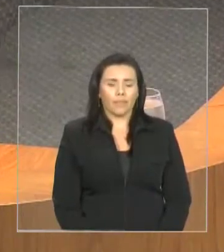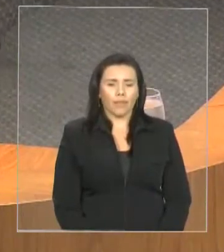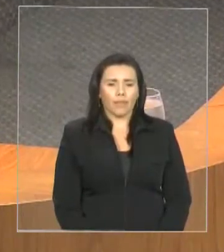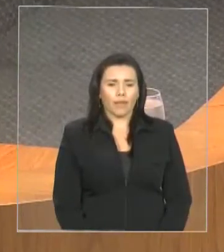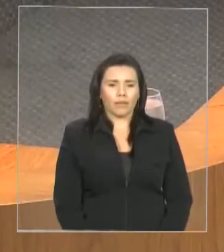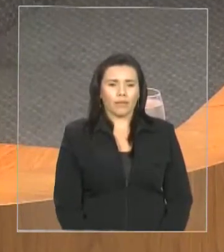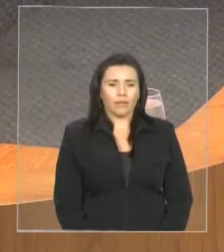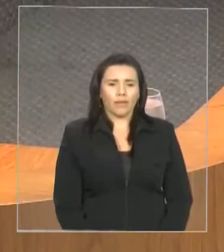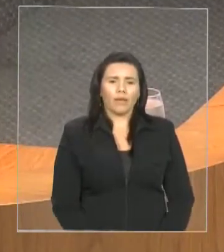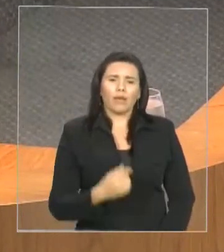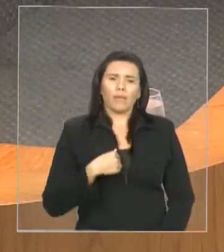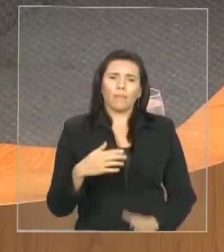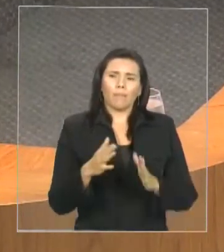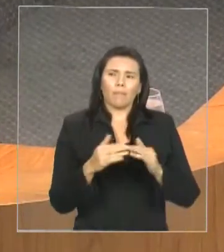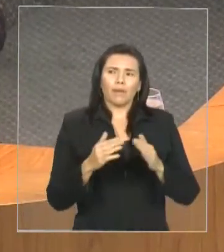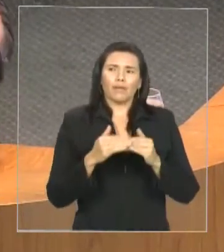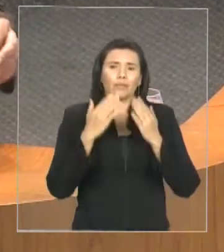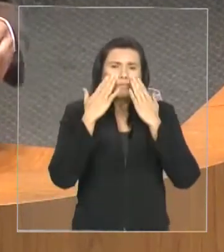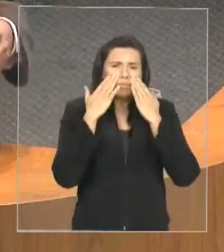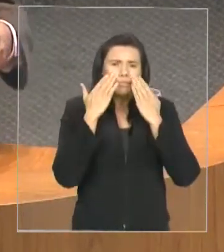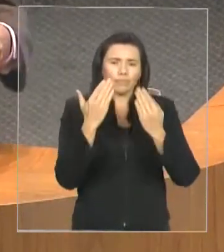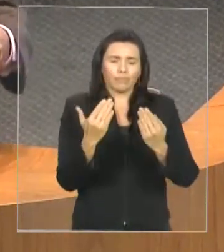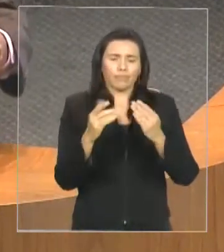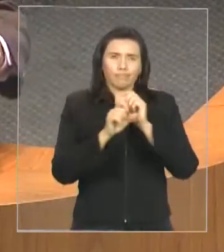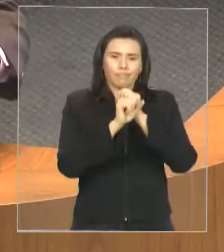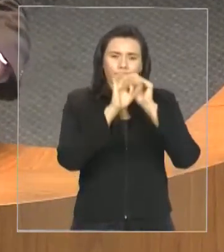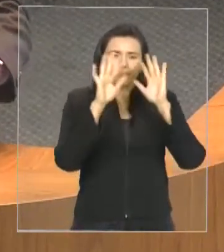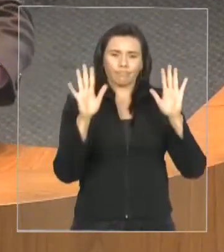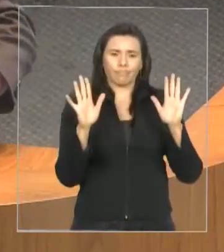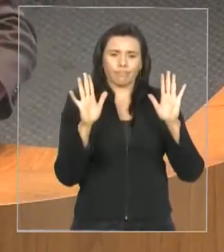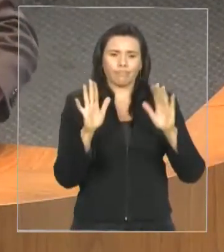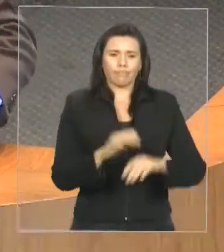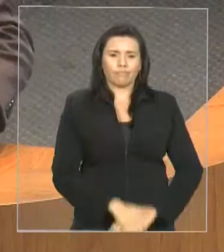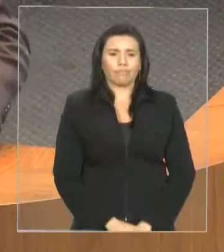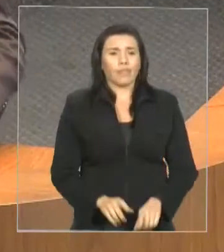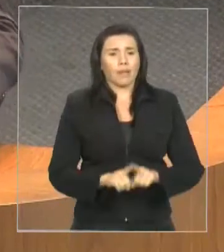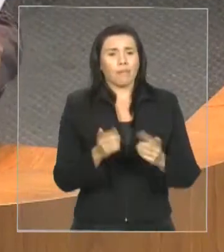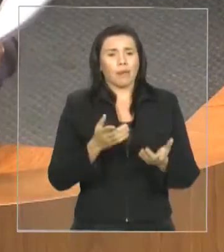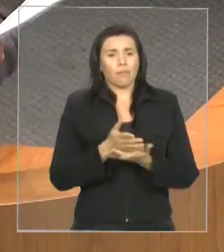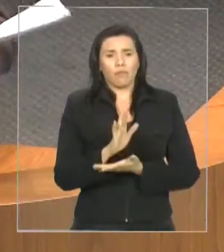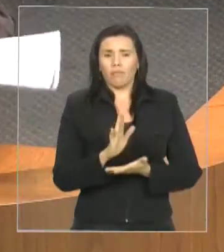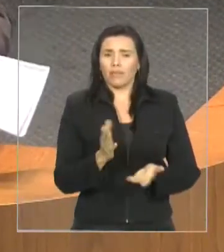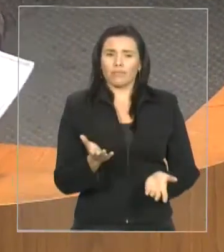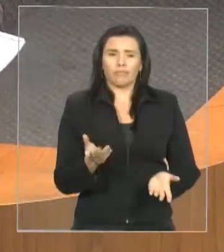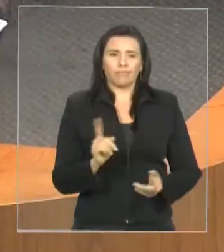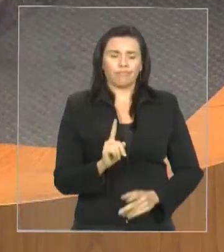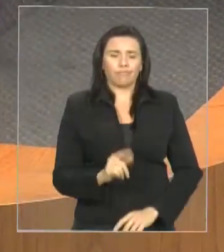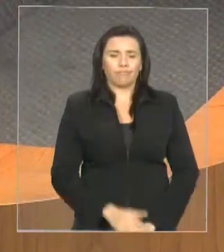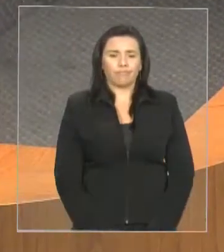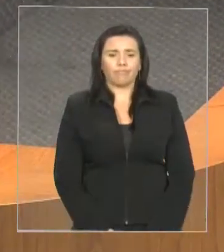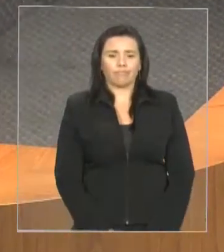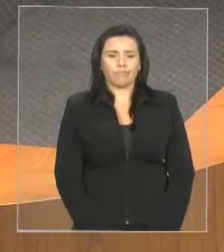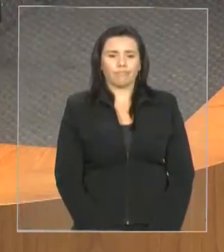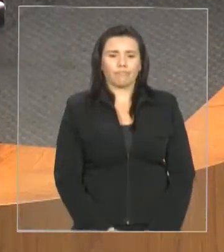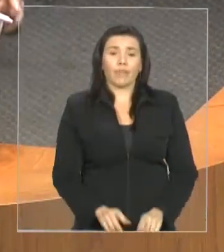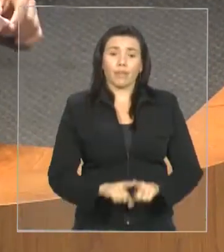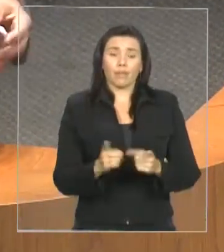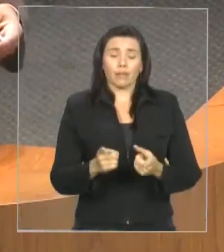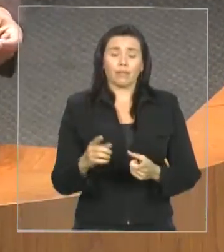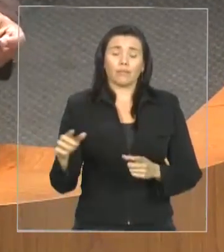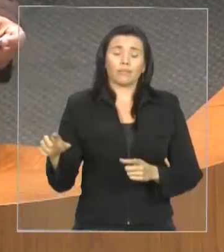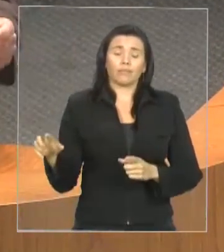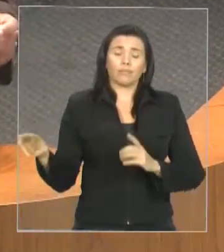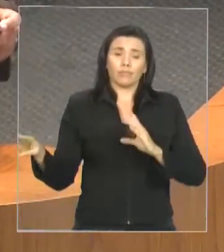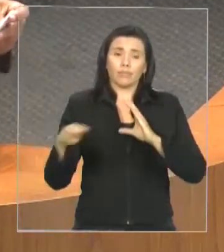a transparência, infelizmente não foi aprovado, mas o secretário mandou uma documentação para esta